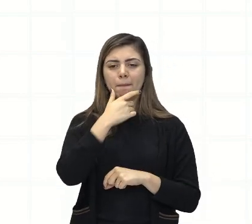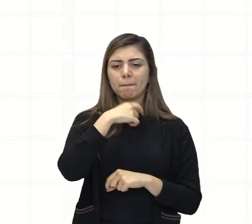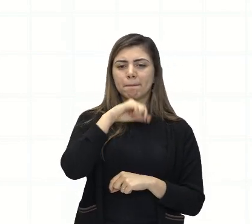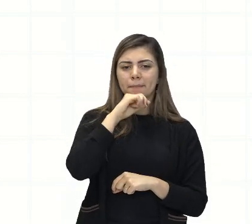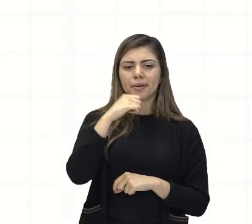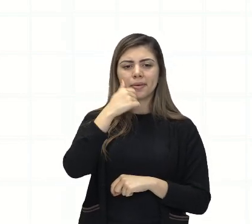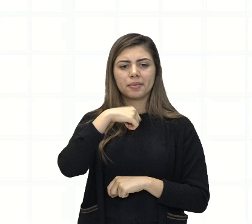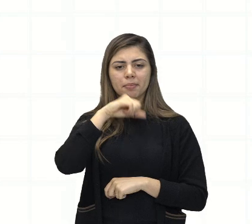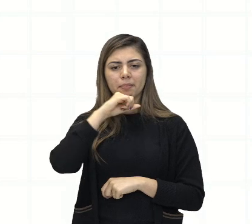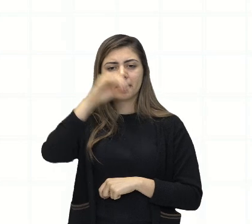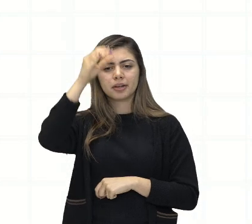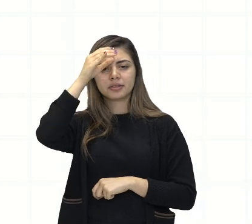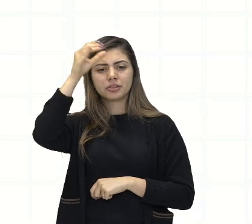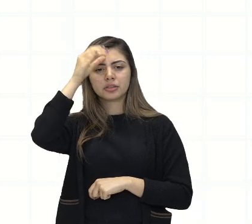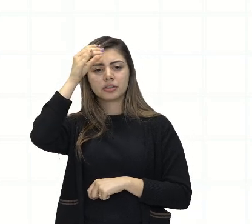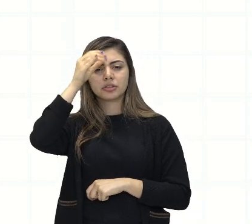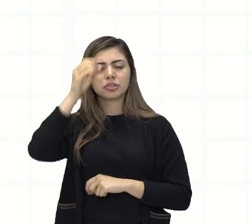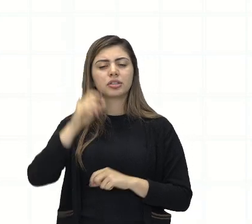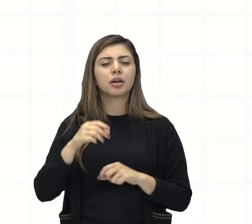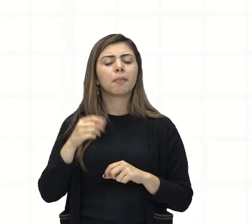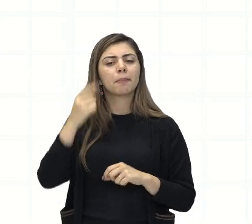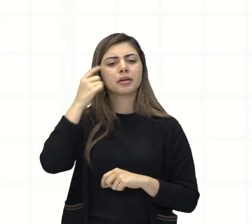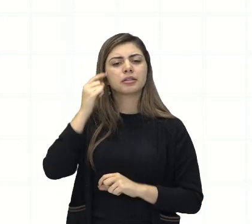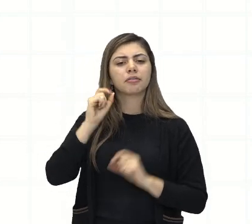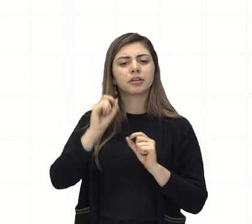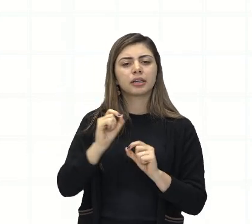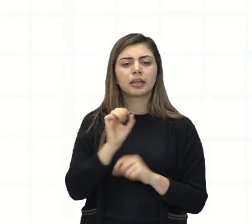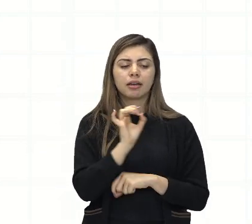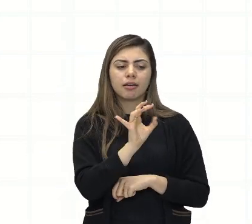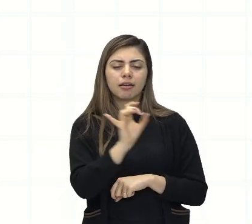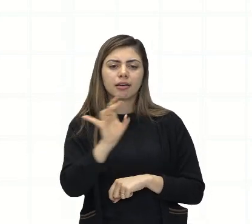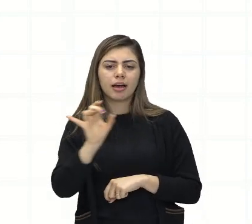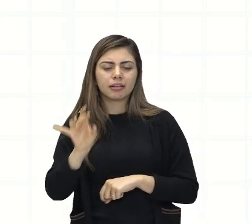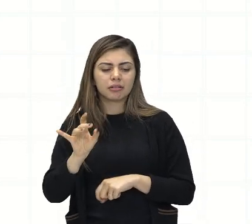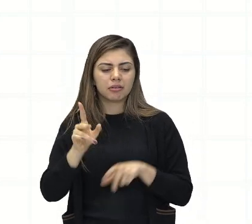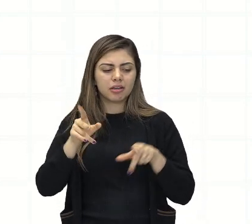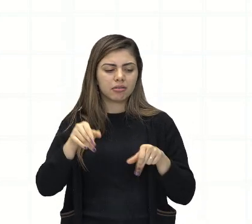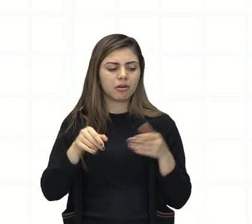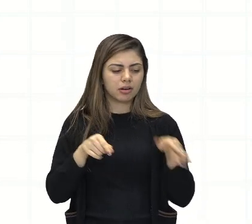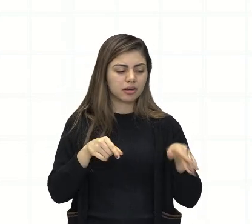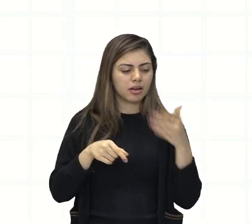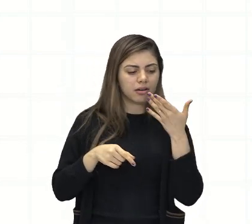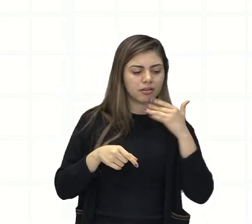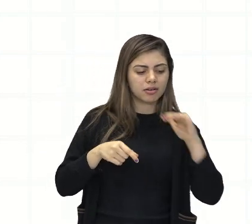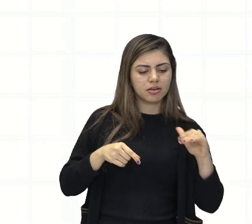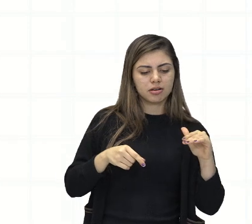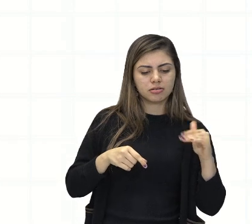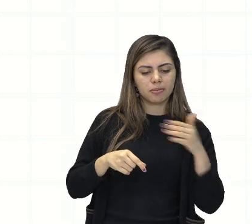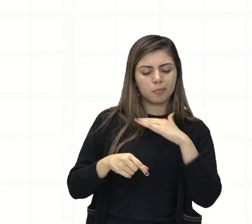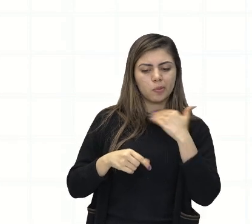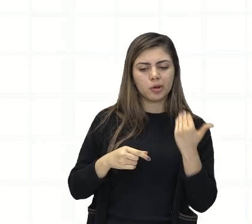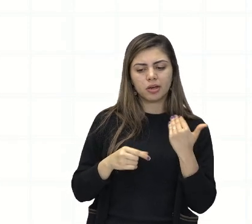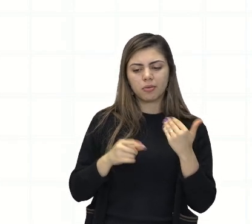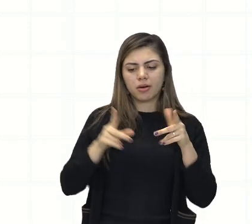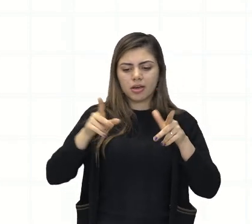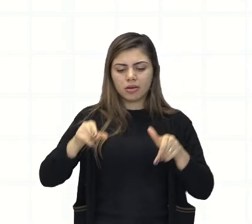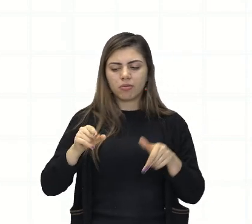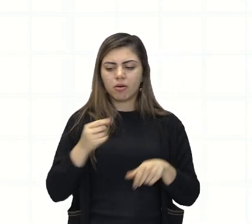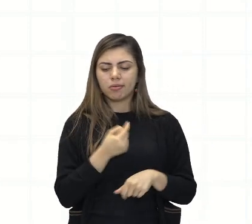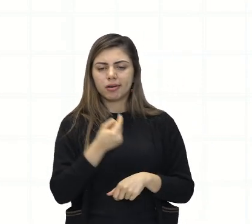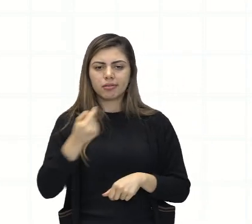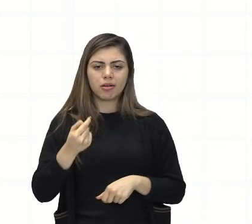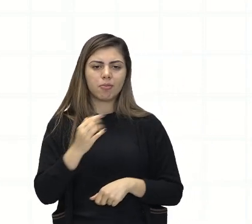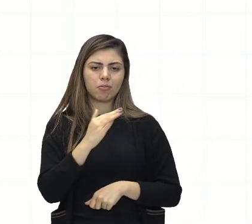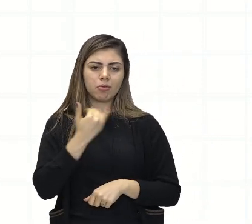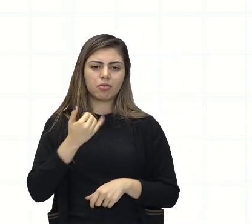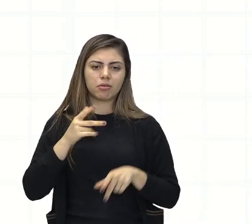Antônia davam conta de que era a mesma coisa que se cada um deles tivesse morrido por metade. Todo mundo muito triste